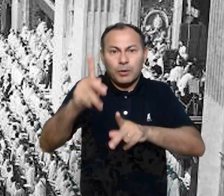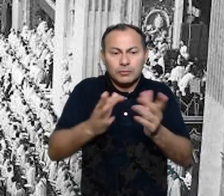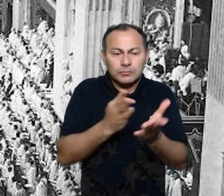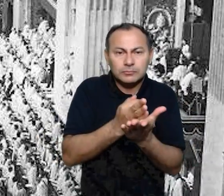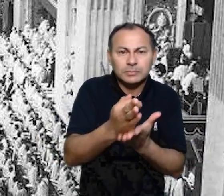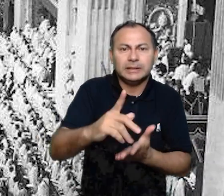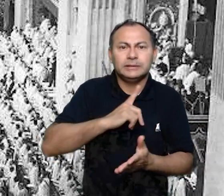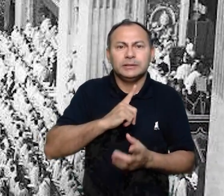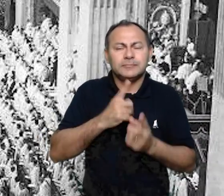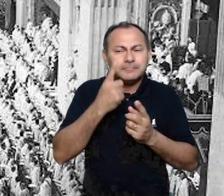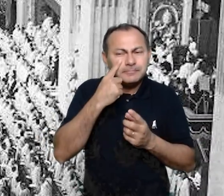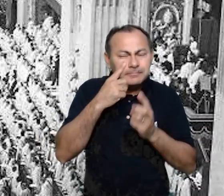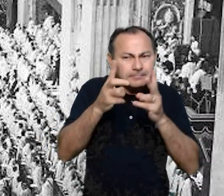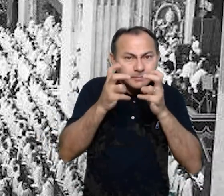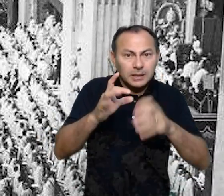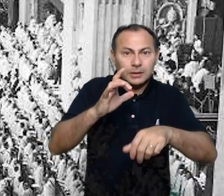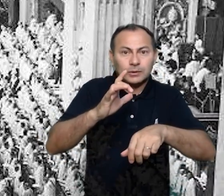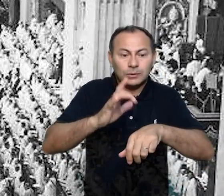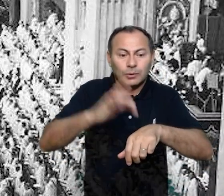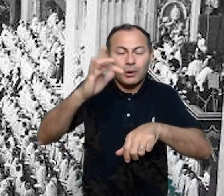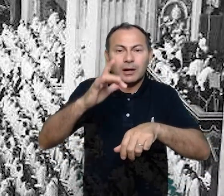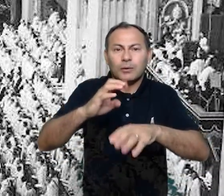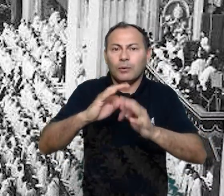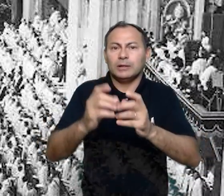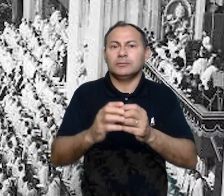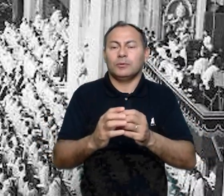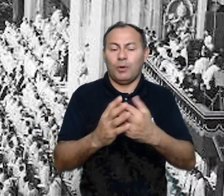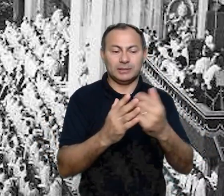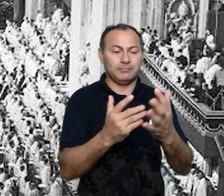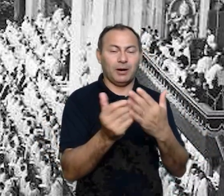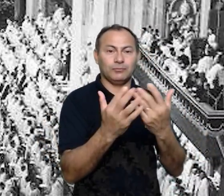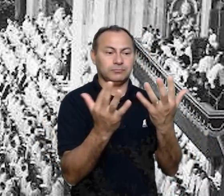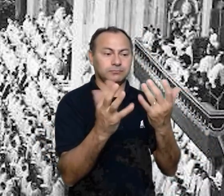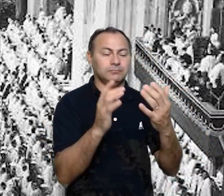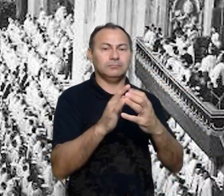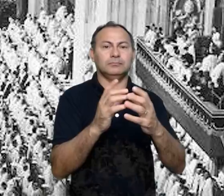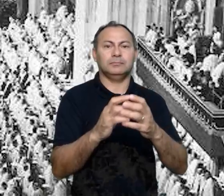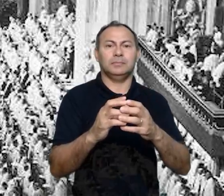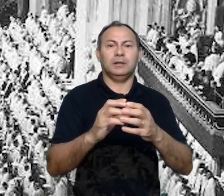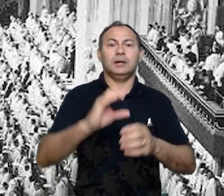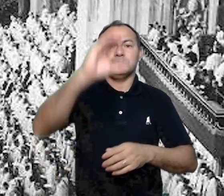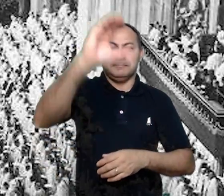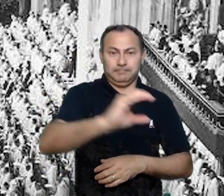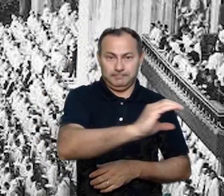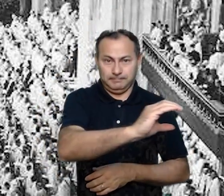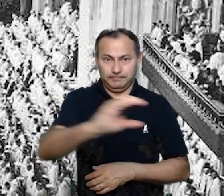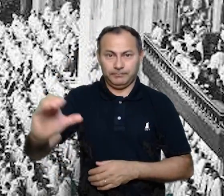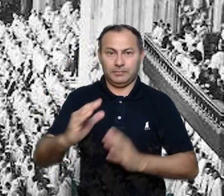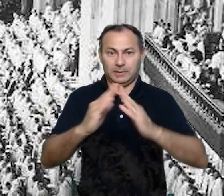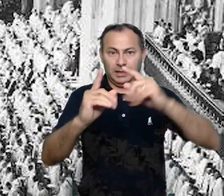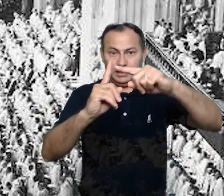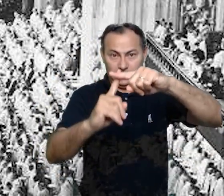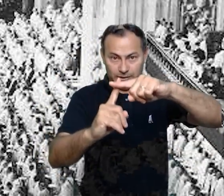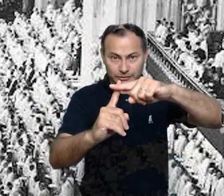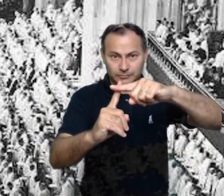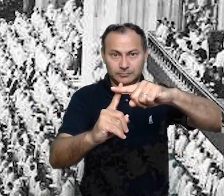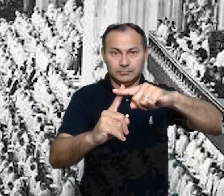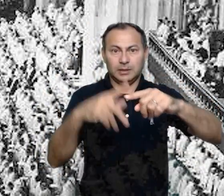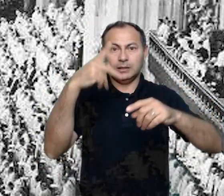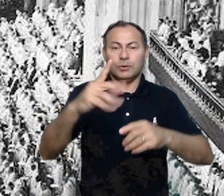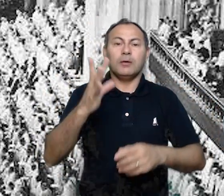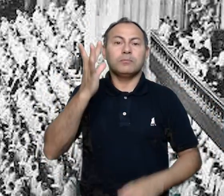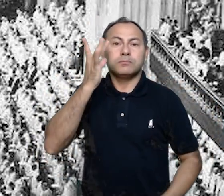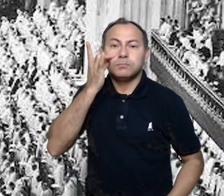que tinham a impressão de tocar quase com as mãos a catolicidade da Igreja e a